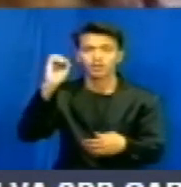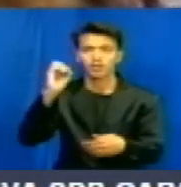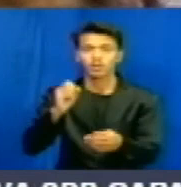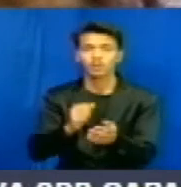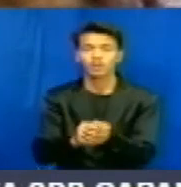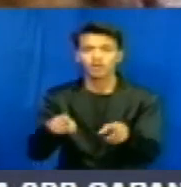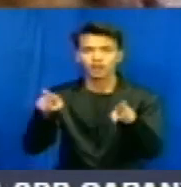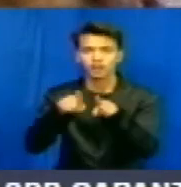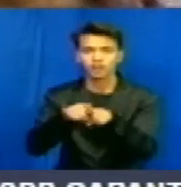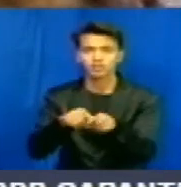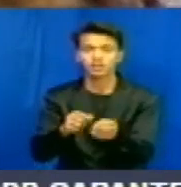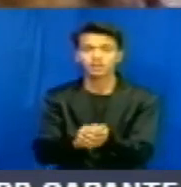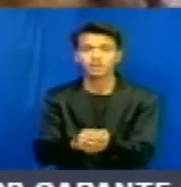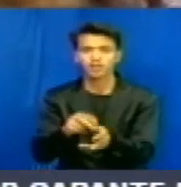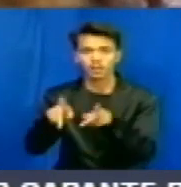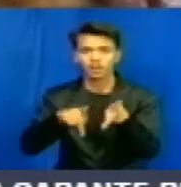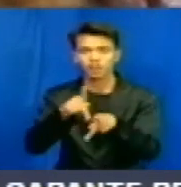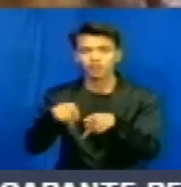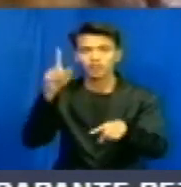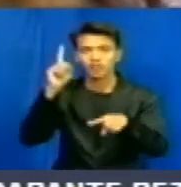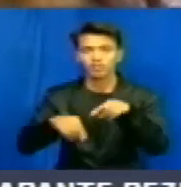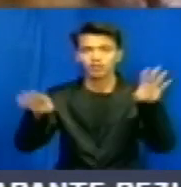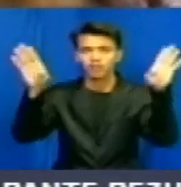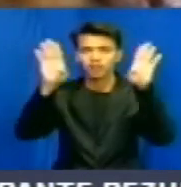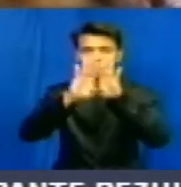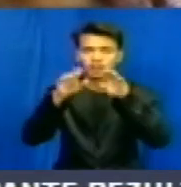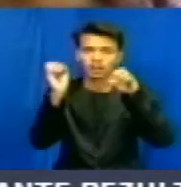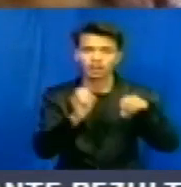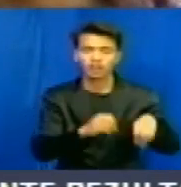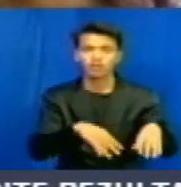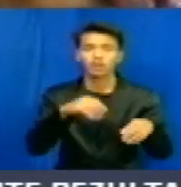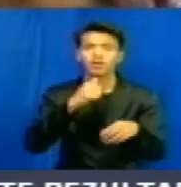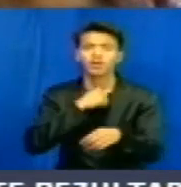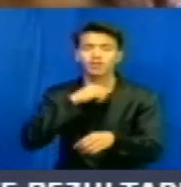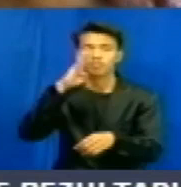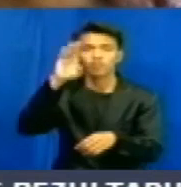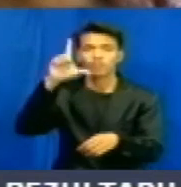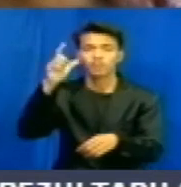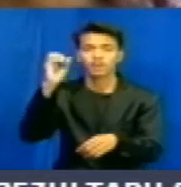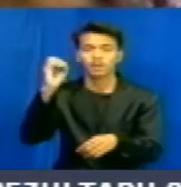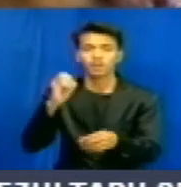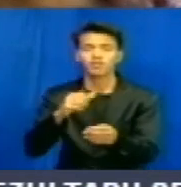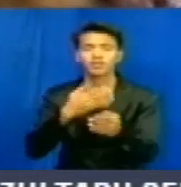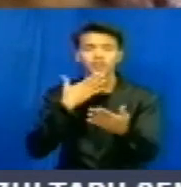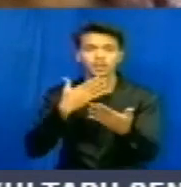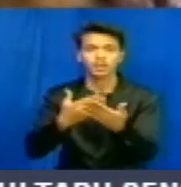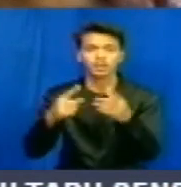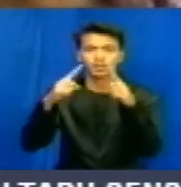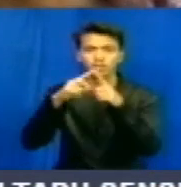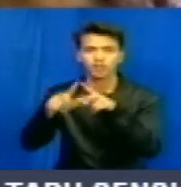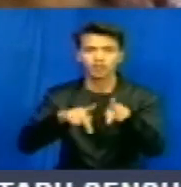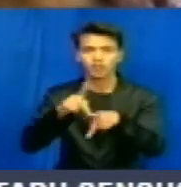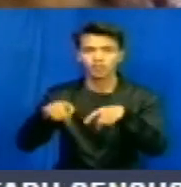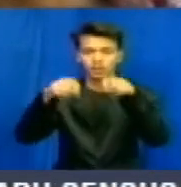nudar fraqueza humana ne, la bele taka, ka hala konfali, a Mubelo ne hahalo diak barak, ba povo no Rairoba em